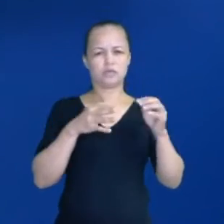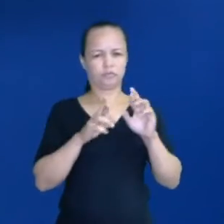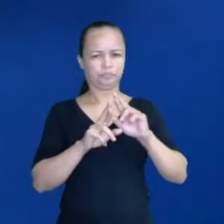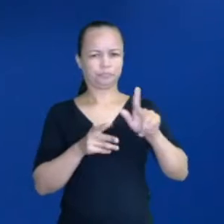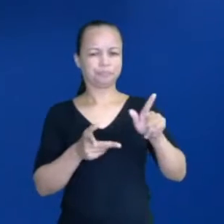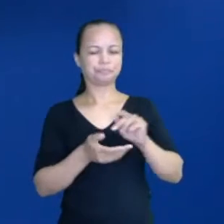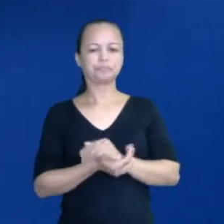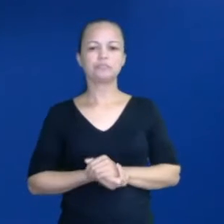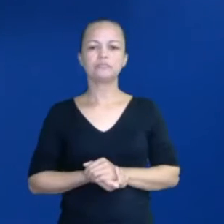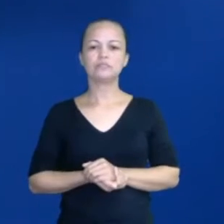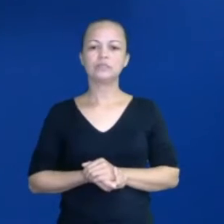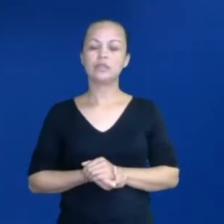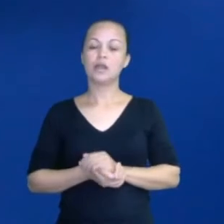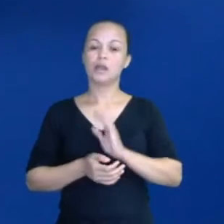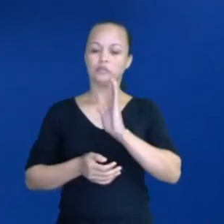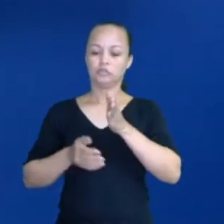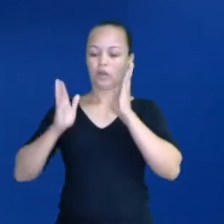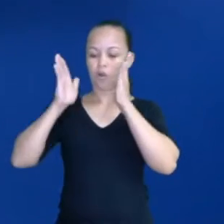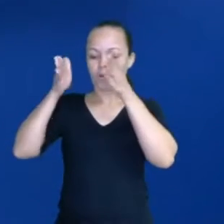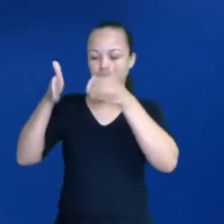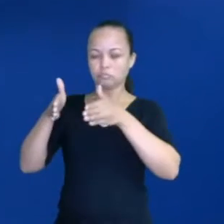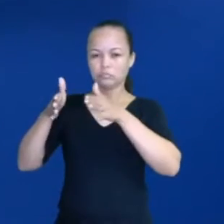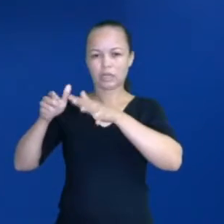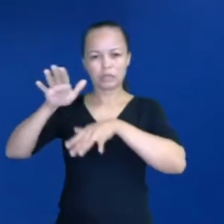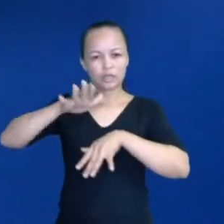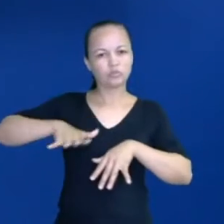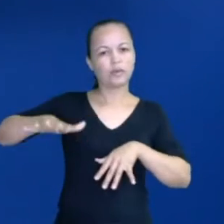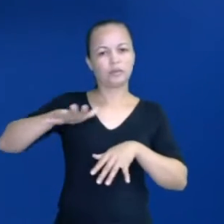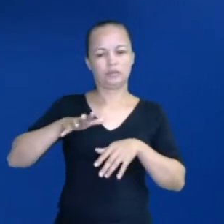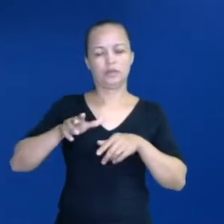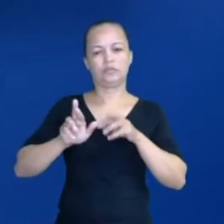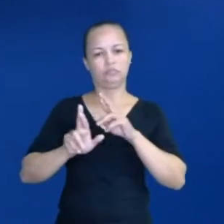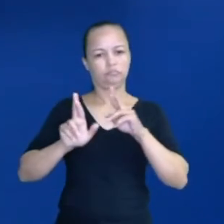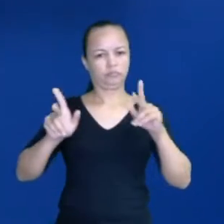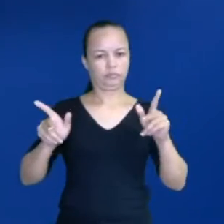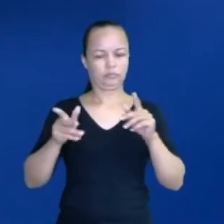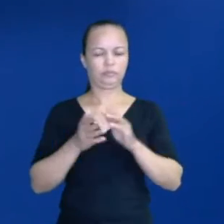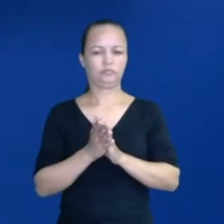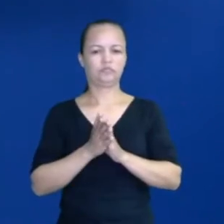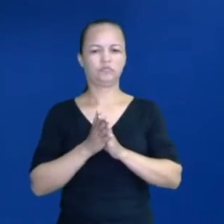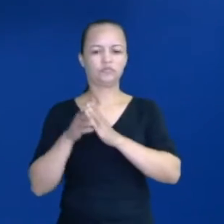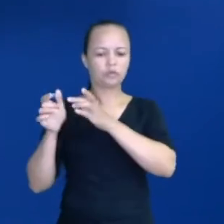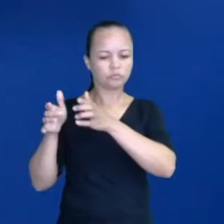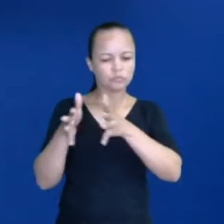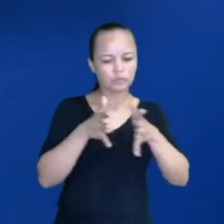a orientação espacial é diferente. Vamos prosseguir para ver se a gente entende isso.